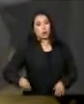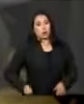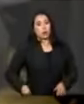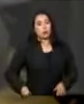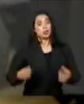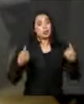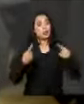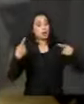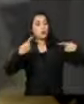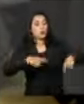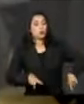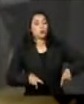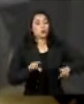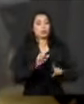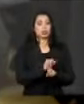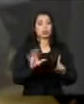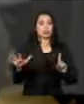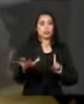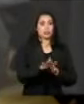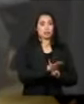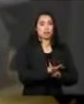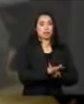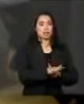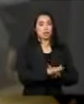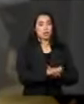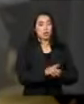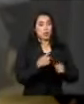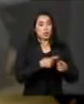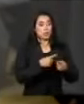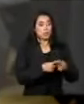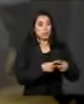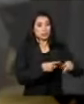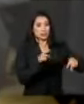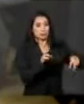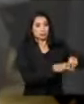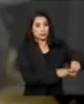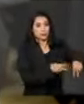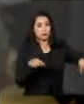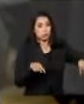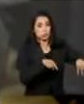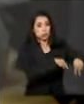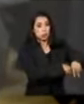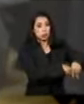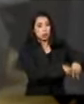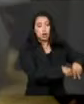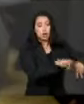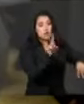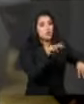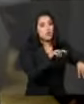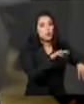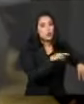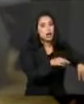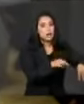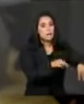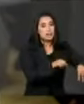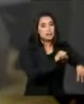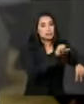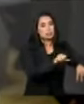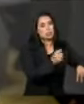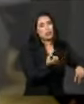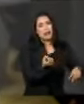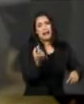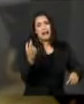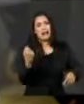humanos, que aniquila vidas, porque basta colocar alguém atrás das grades para que essa pessoa nunca mais se recupere, com honrosíssimas